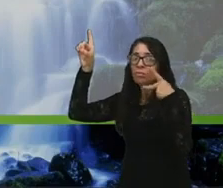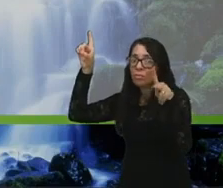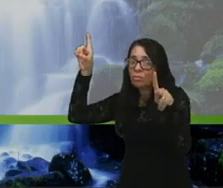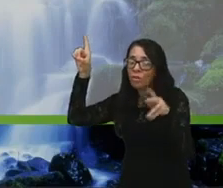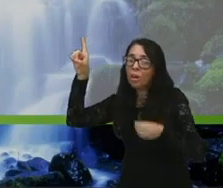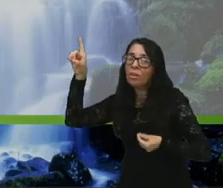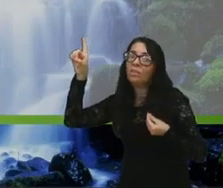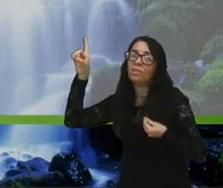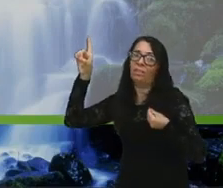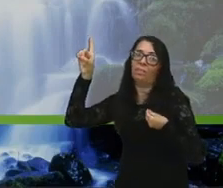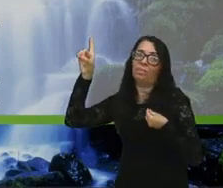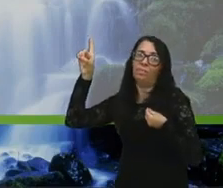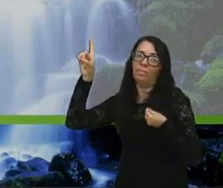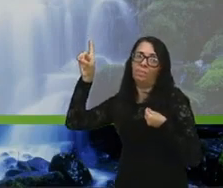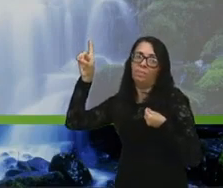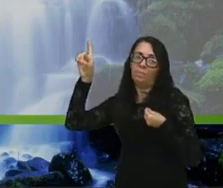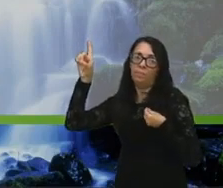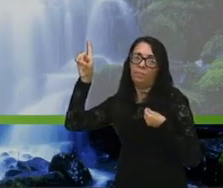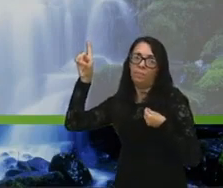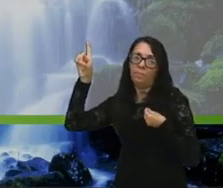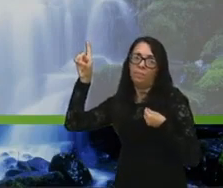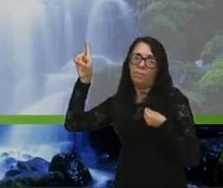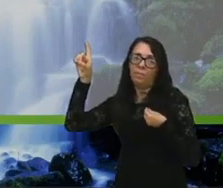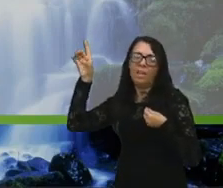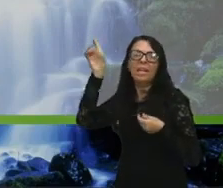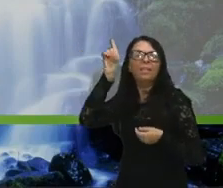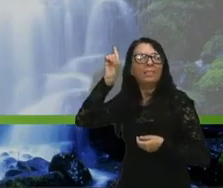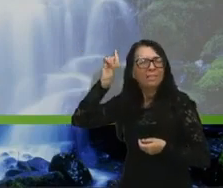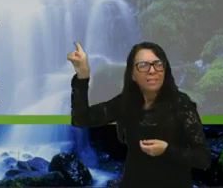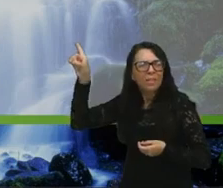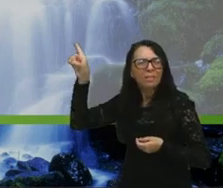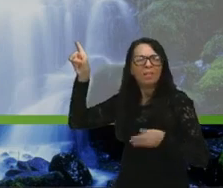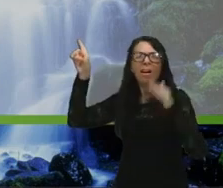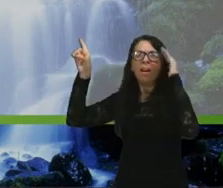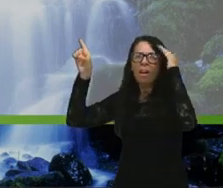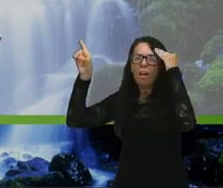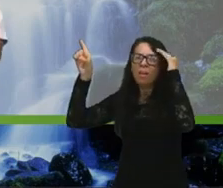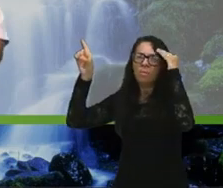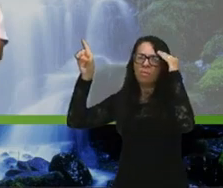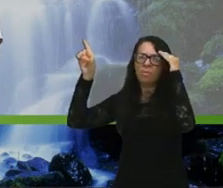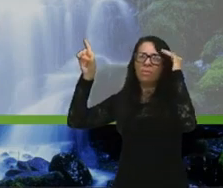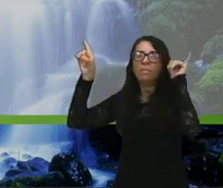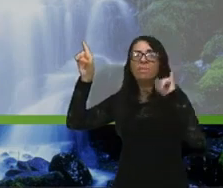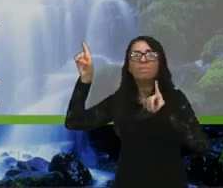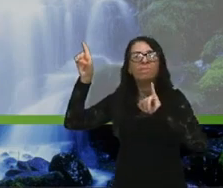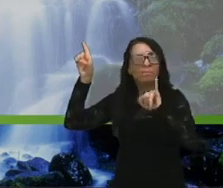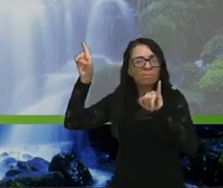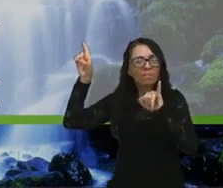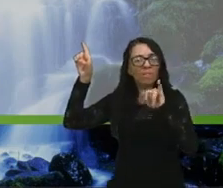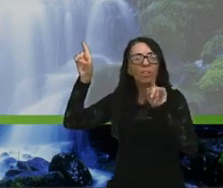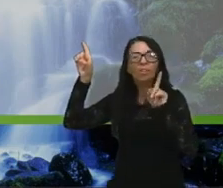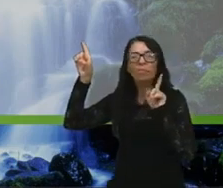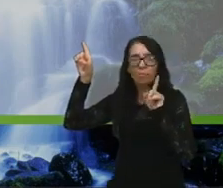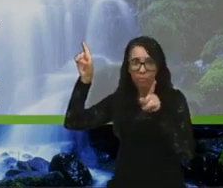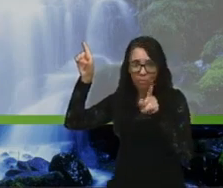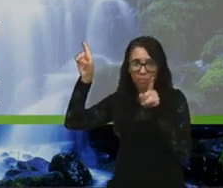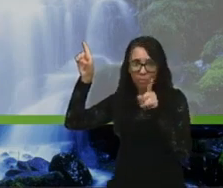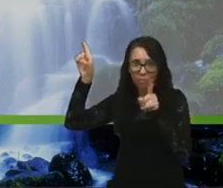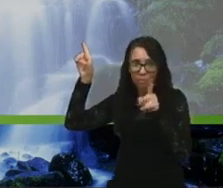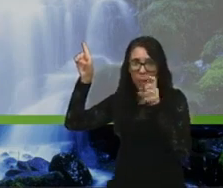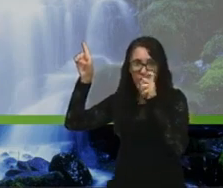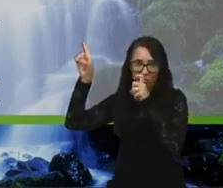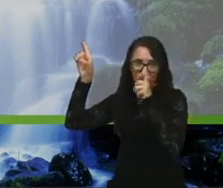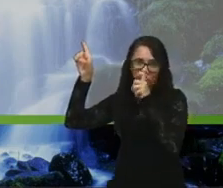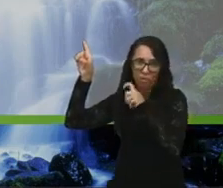Mas se você prefere mentir para Deus, para o Espírito Santo, dizendo que você não tem nada para